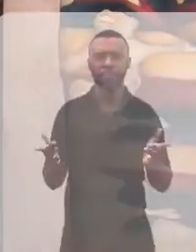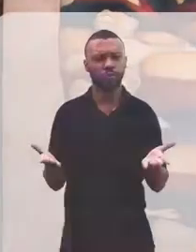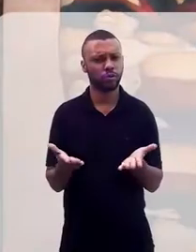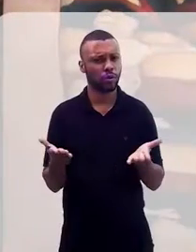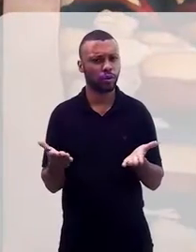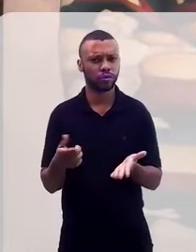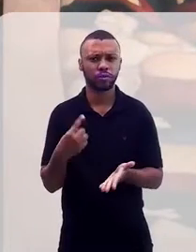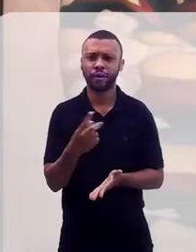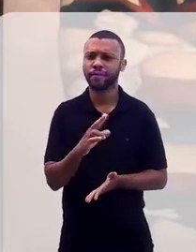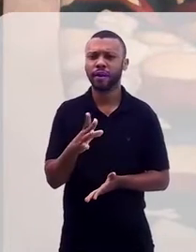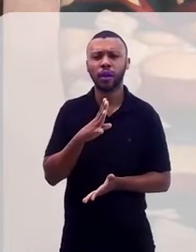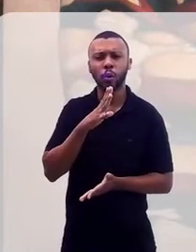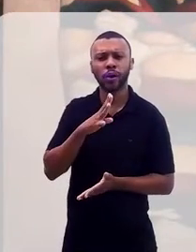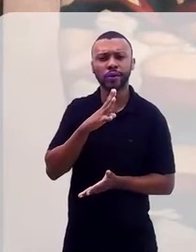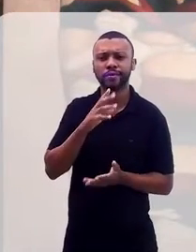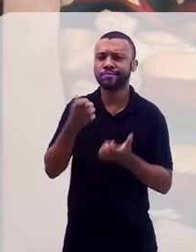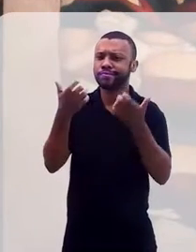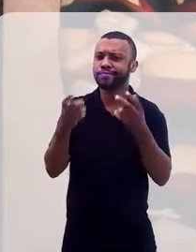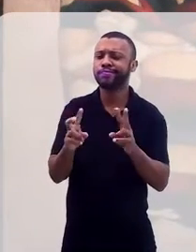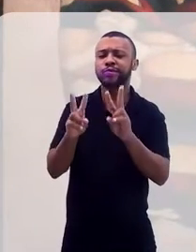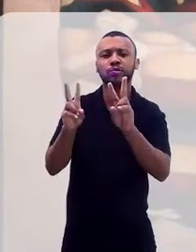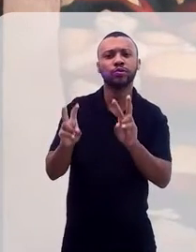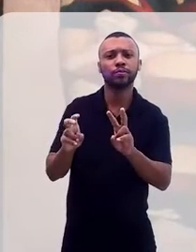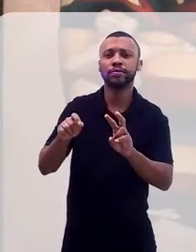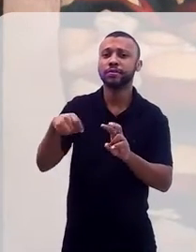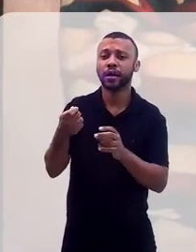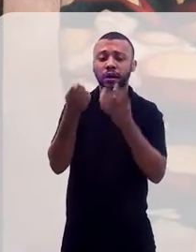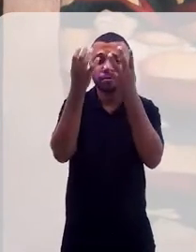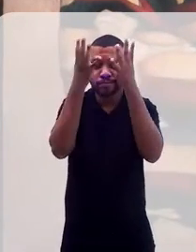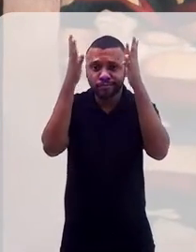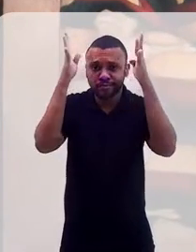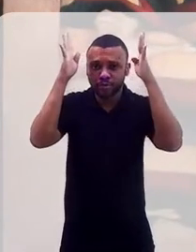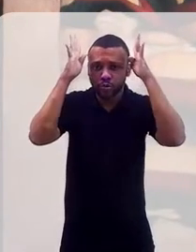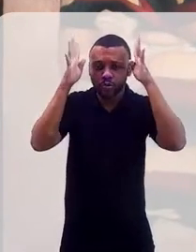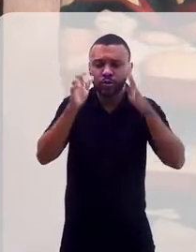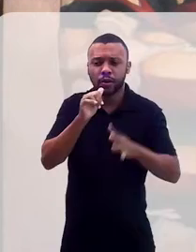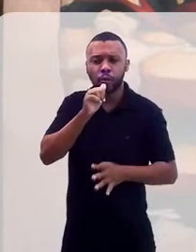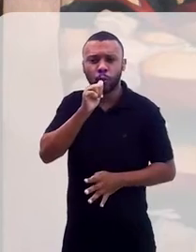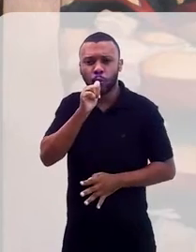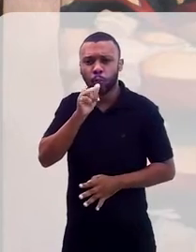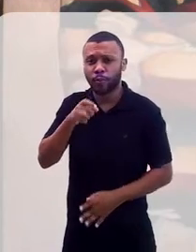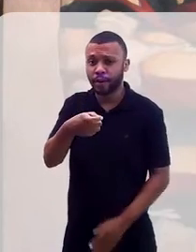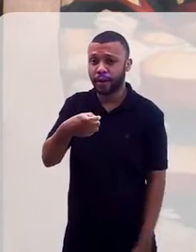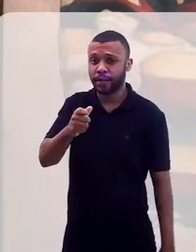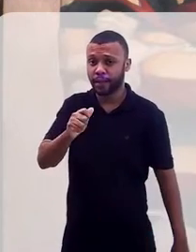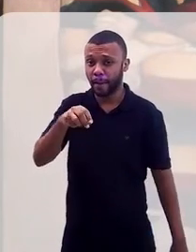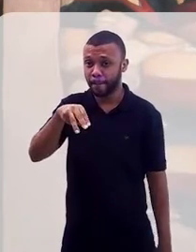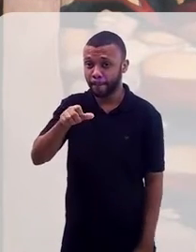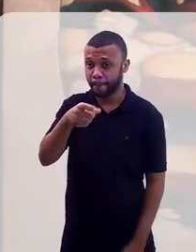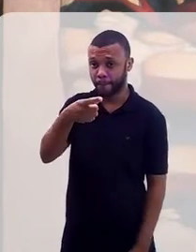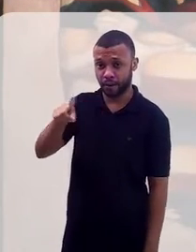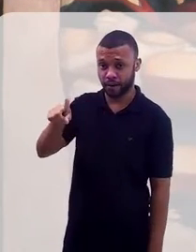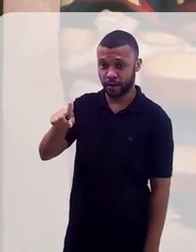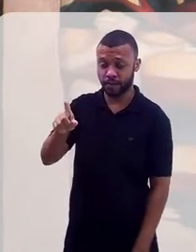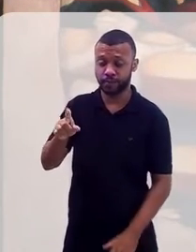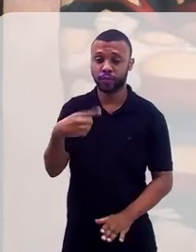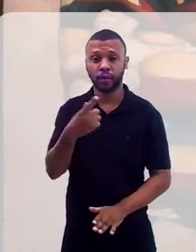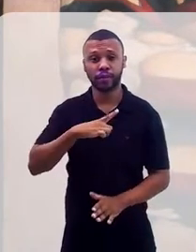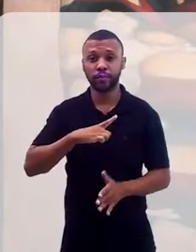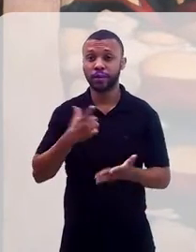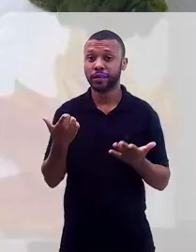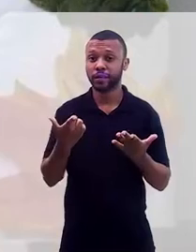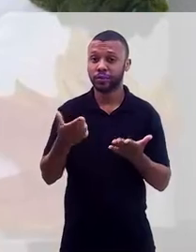no programa espo religião de hoje nós vamos conhecer um pouco mais sobre chamanismo nós estamos aqui no